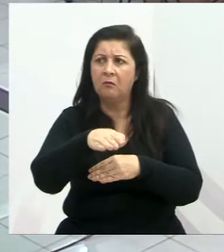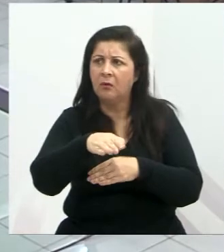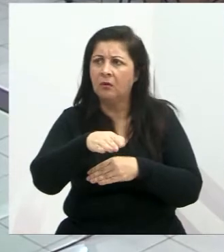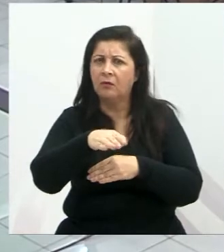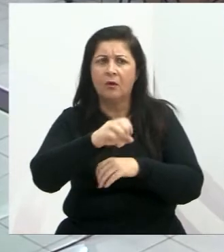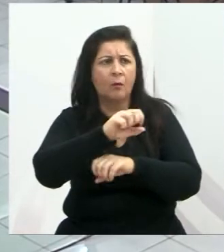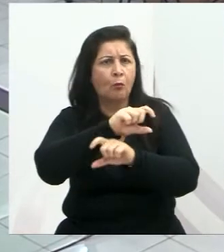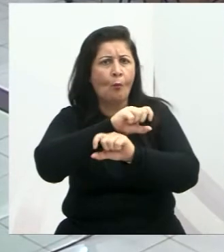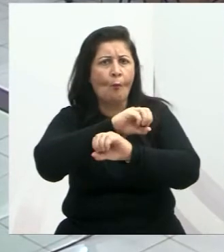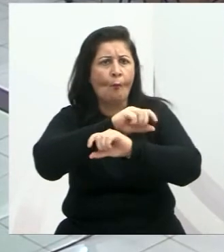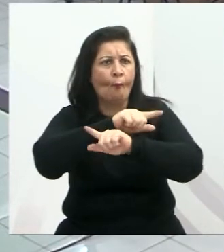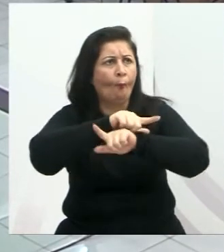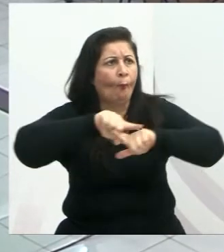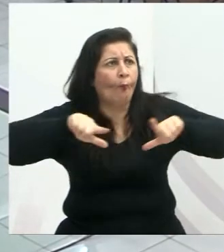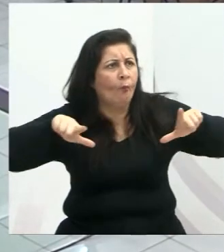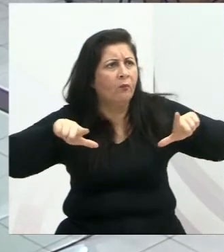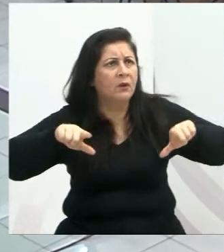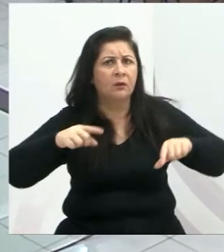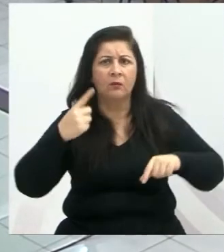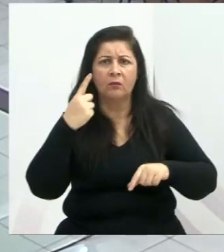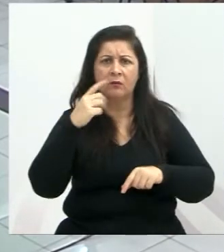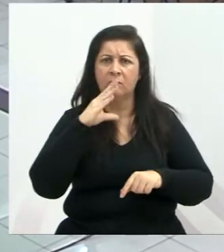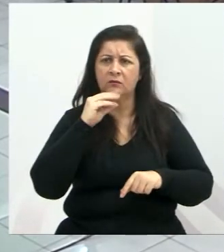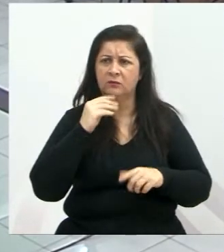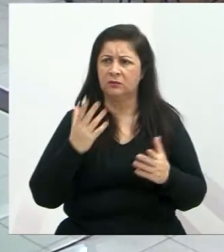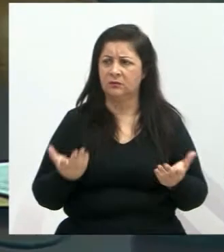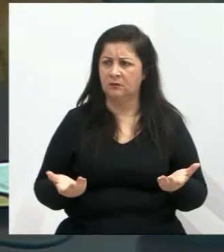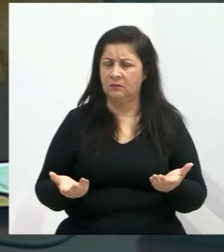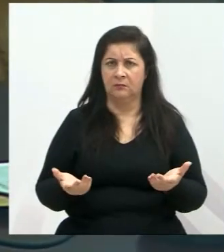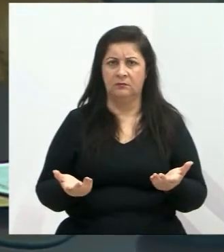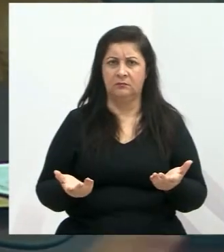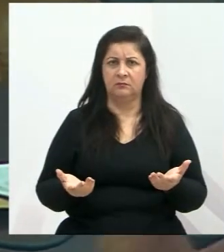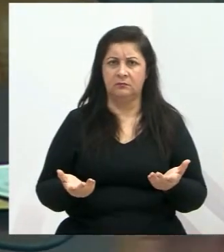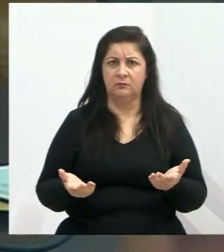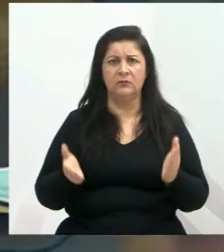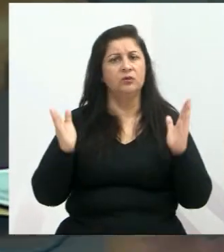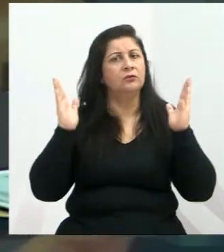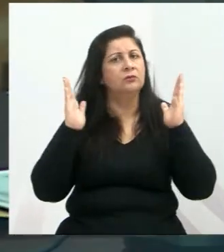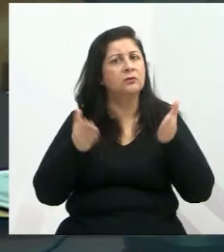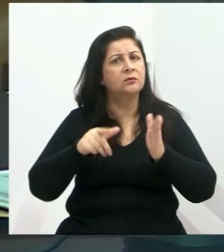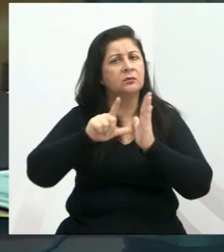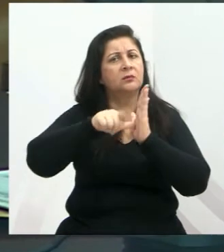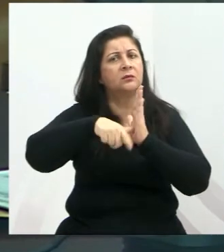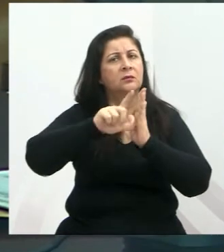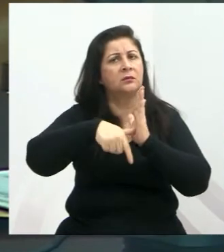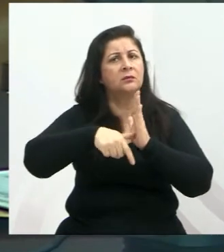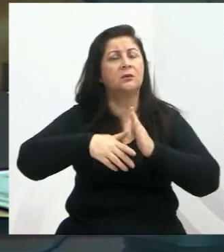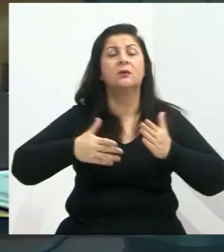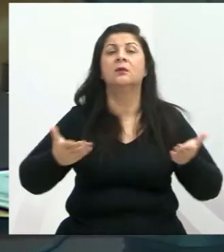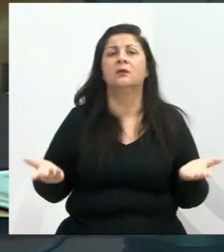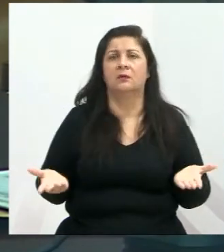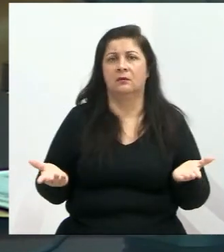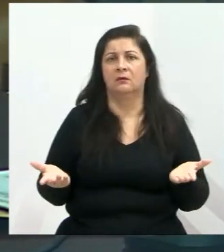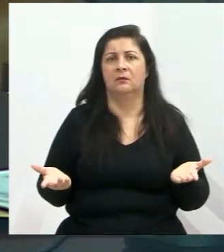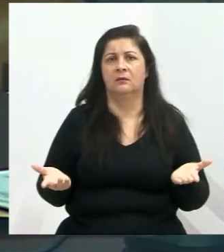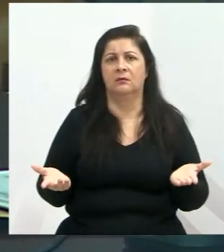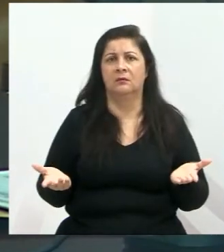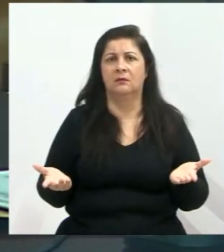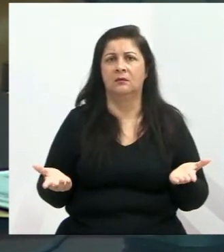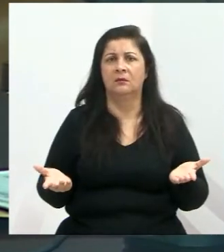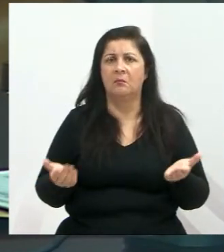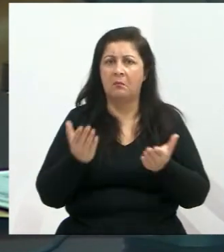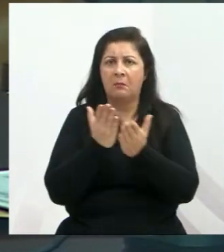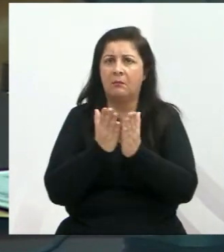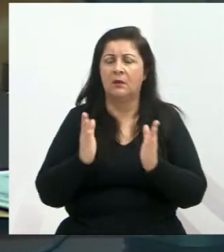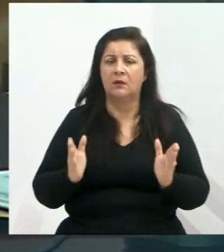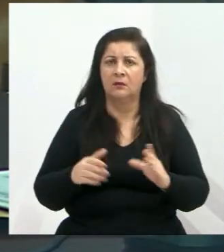um funcionário trabalhando na ponte. E aí a gente já sabe que está atrasada essa entrega e nesse ritmo ela se atrasará mais